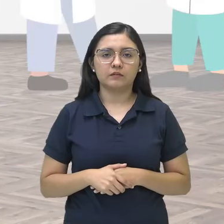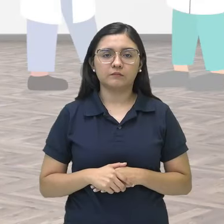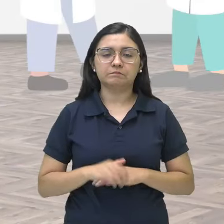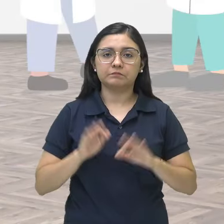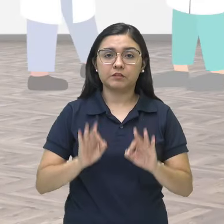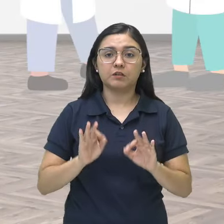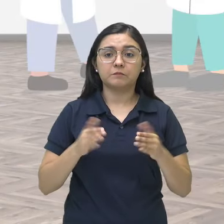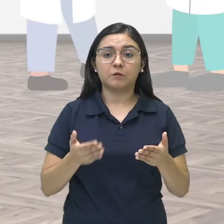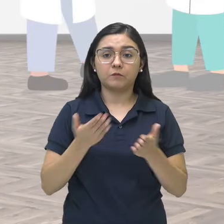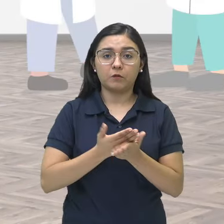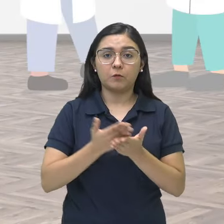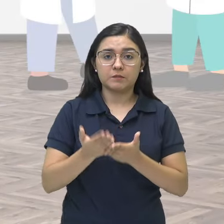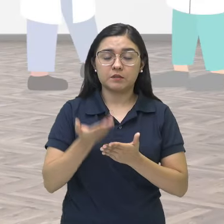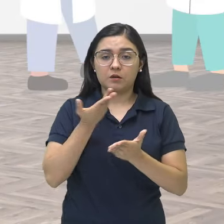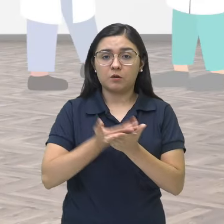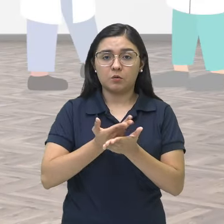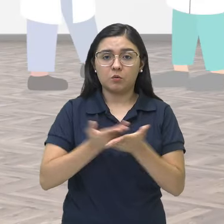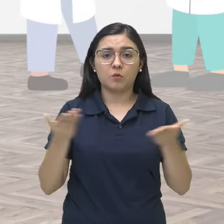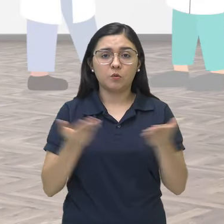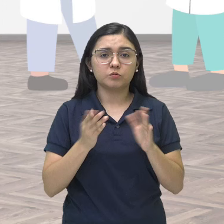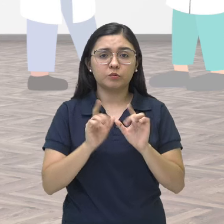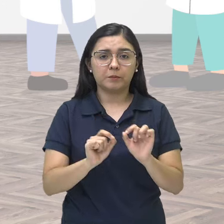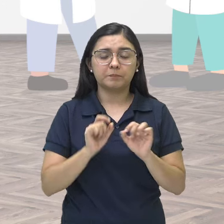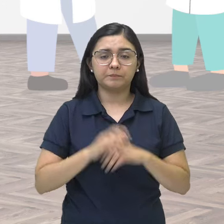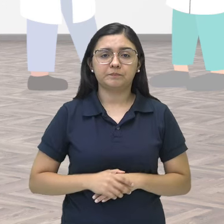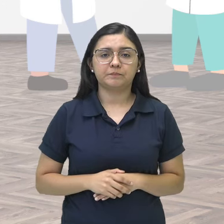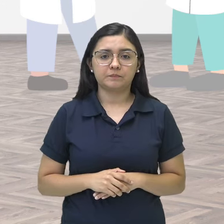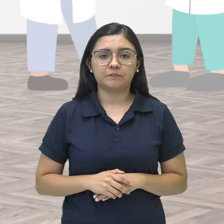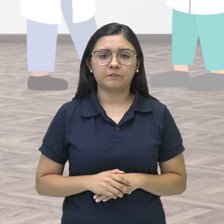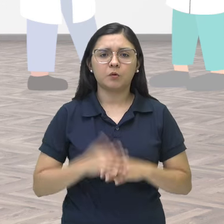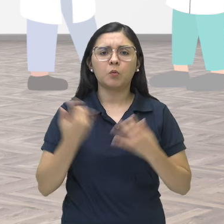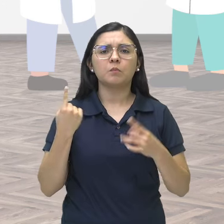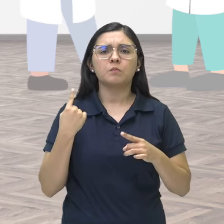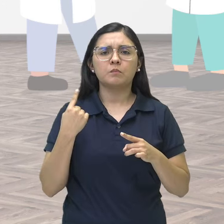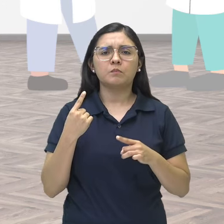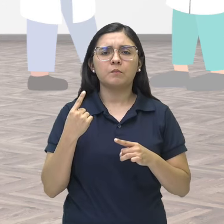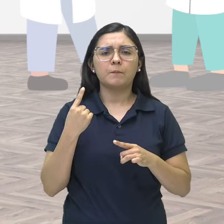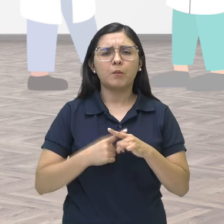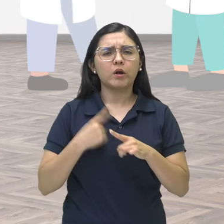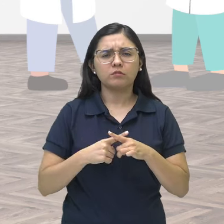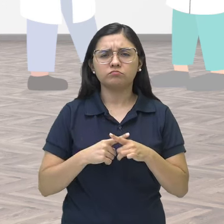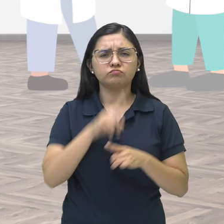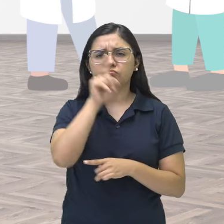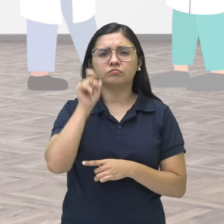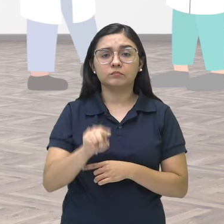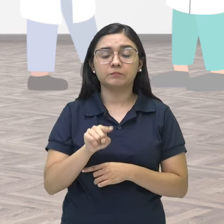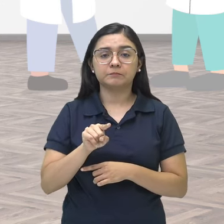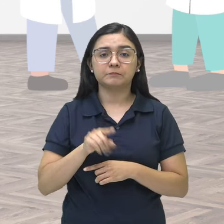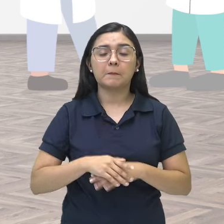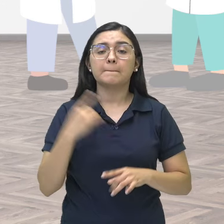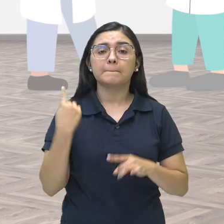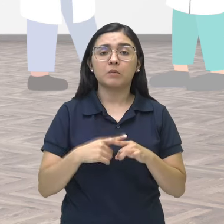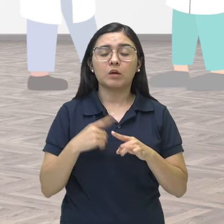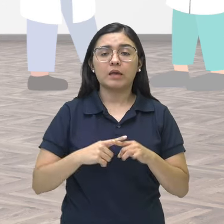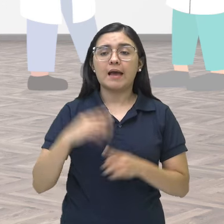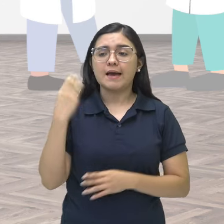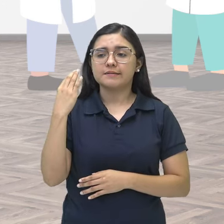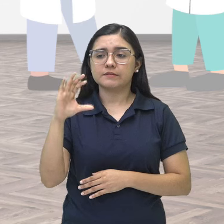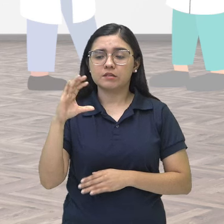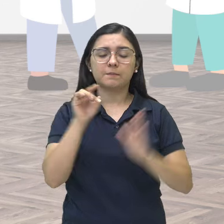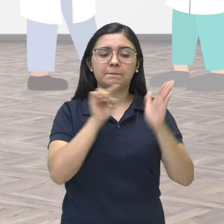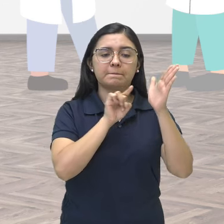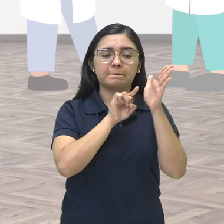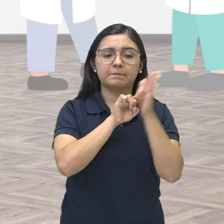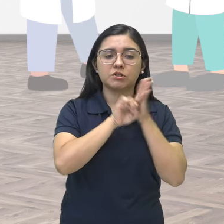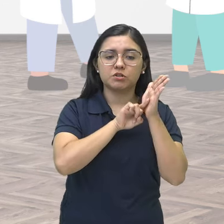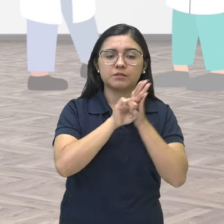Bom, vamos começar essa nossa aula aqui, né, com o porquê. Porque, na verdade, a ciência, a pesquisa,